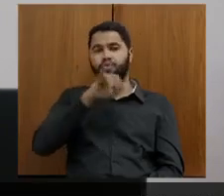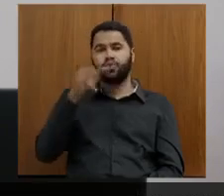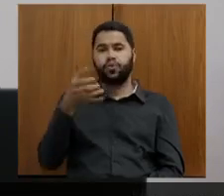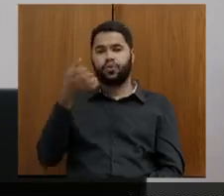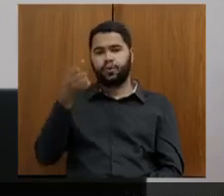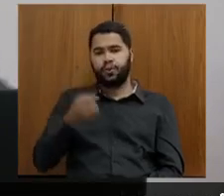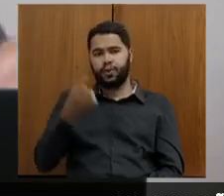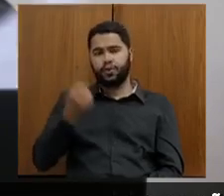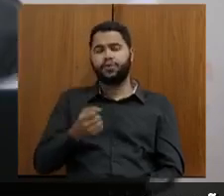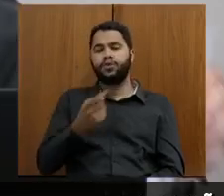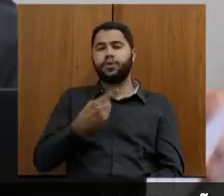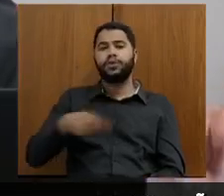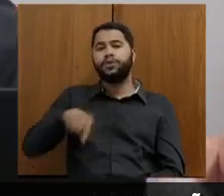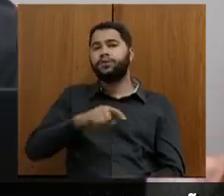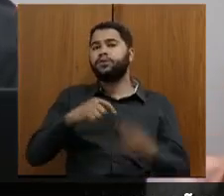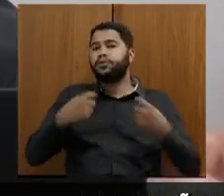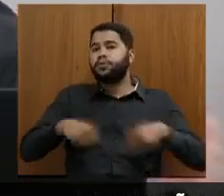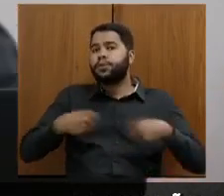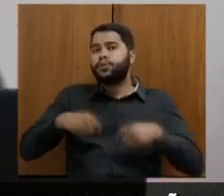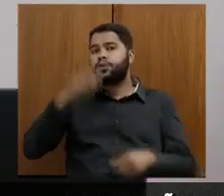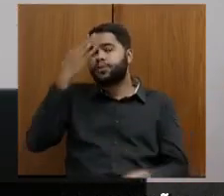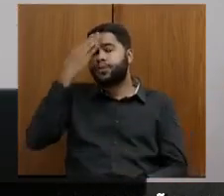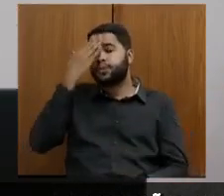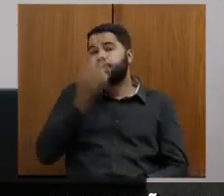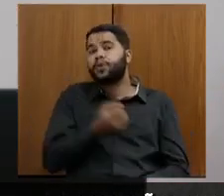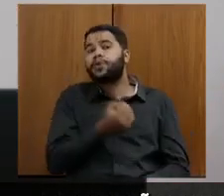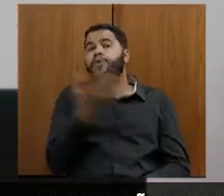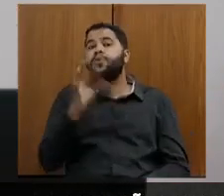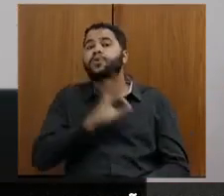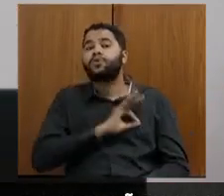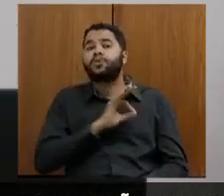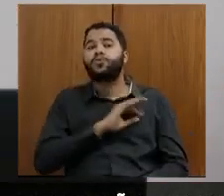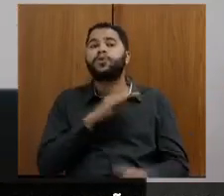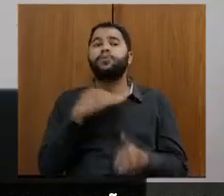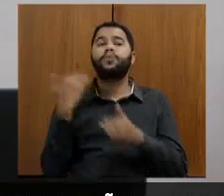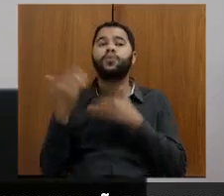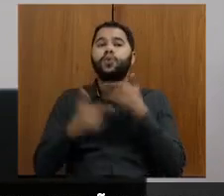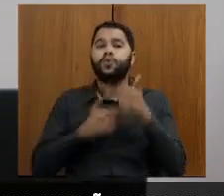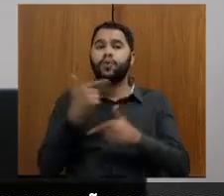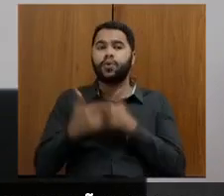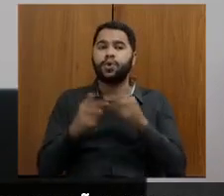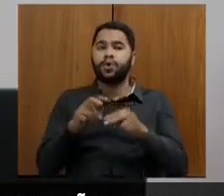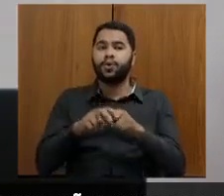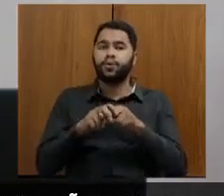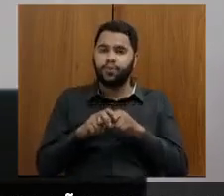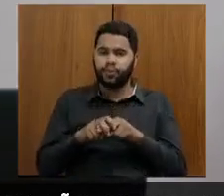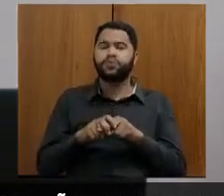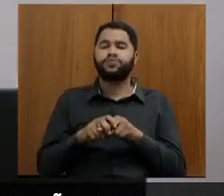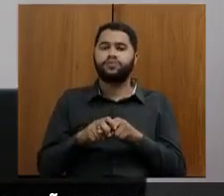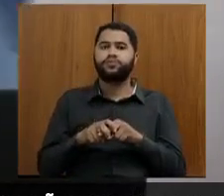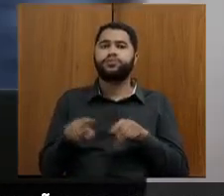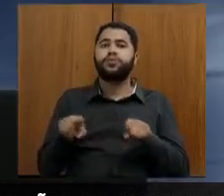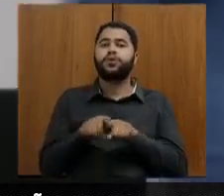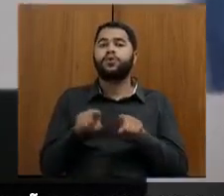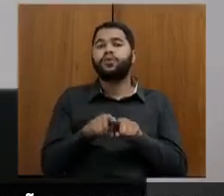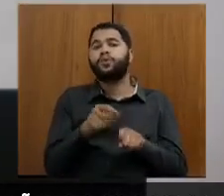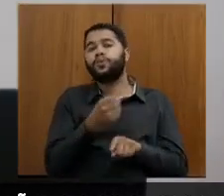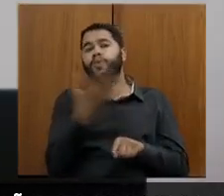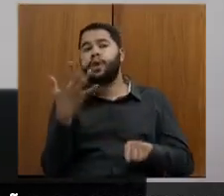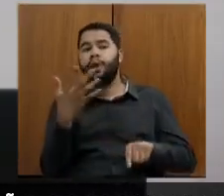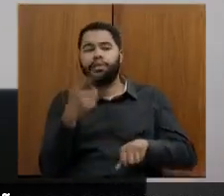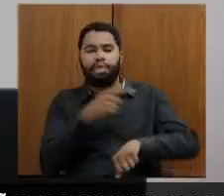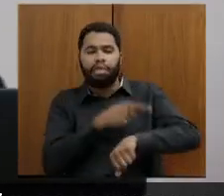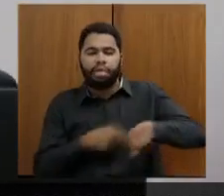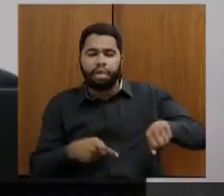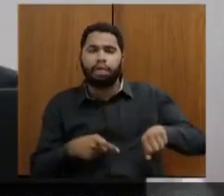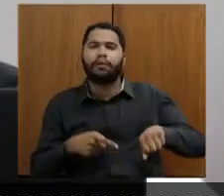Deputado nós precisamos saber quantos policiais foram mortos em serviço em razão da atividade quantos feridos em